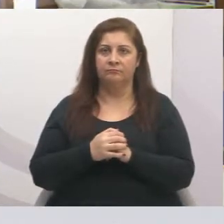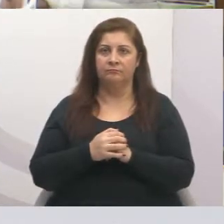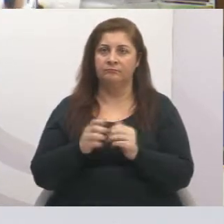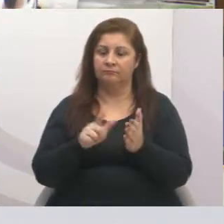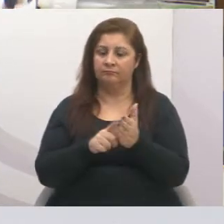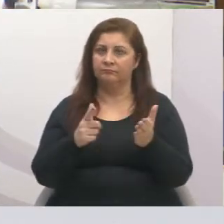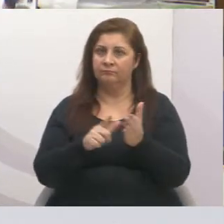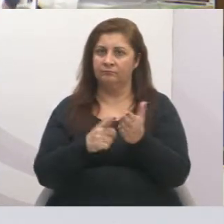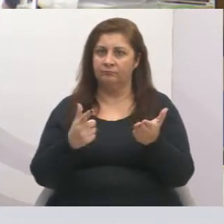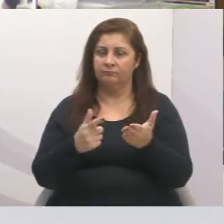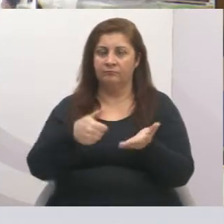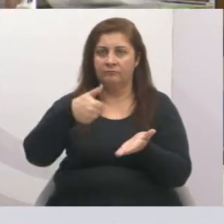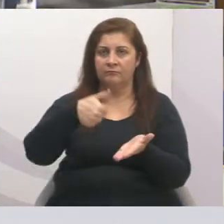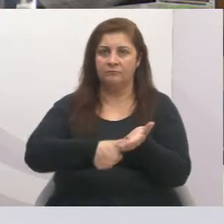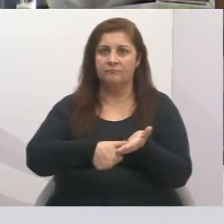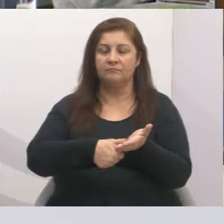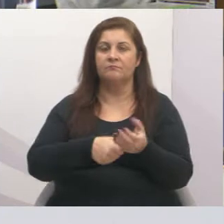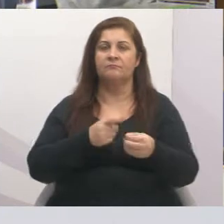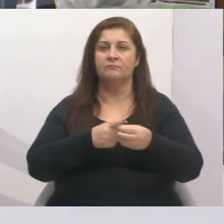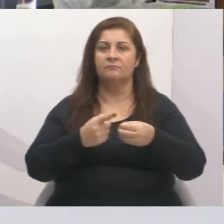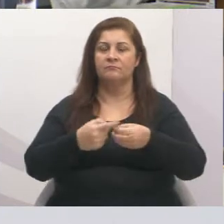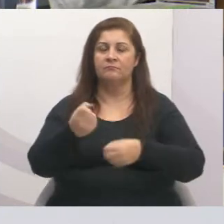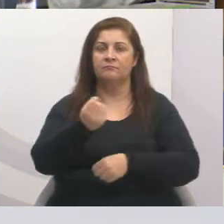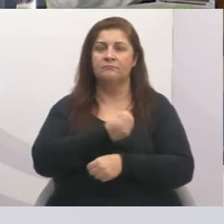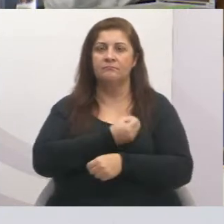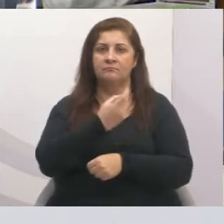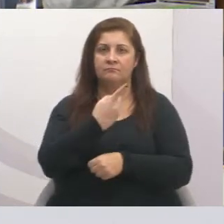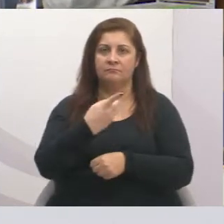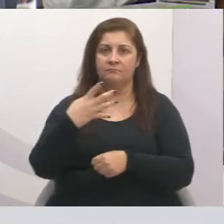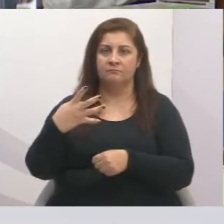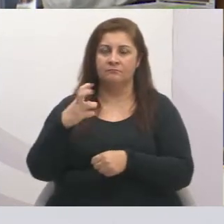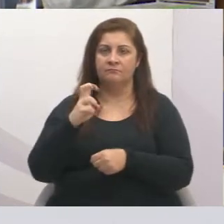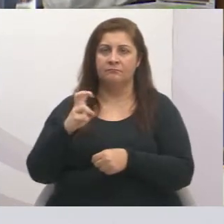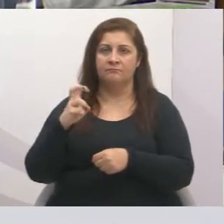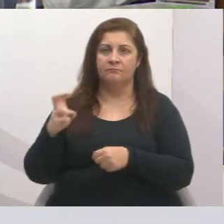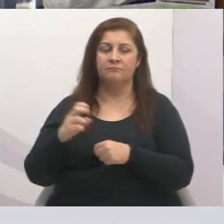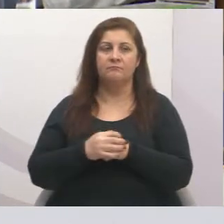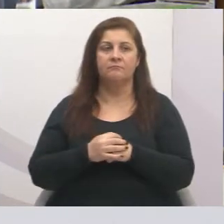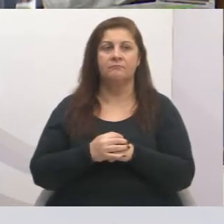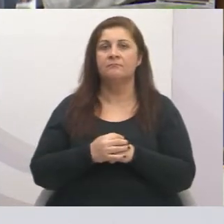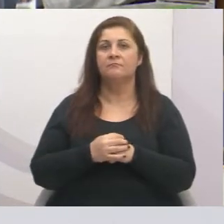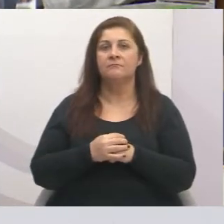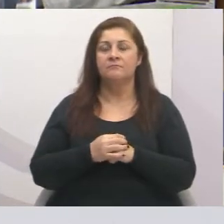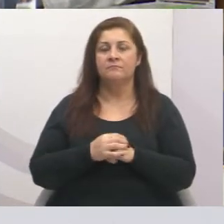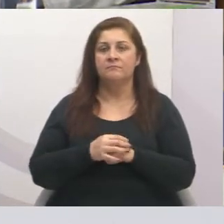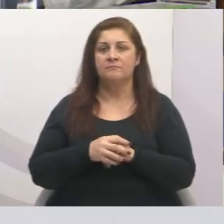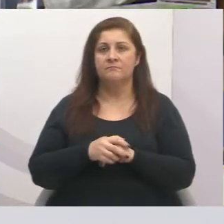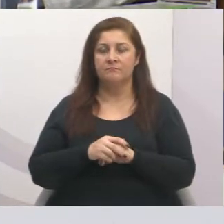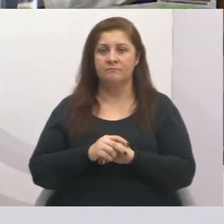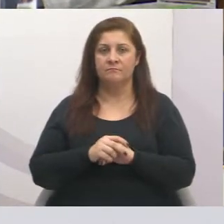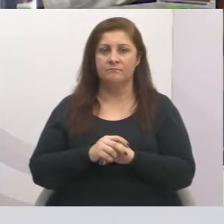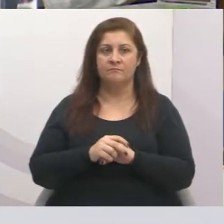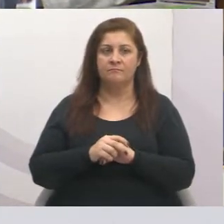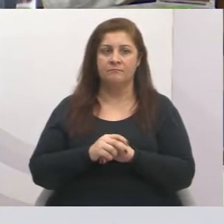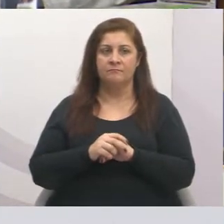Boletim Oficial do Município número 1455 de 3/6 de 2022.